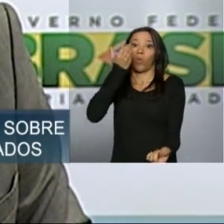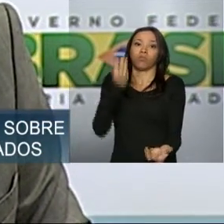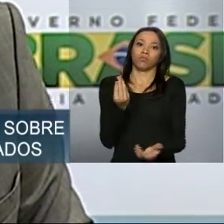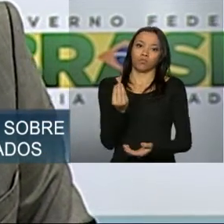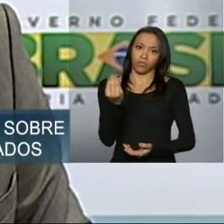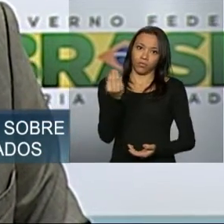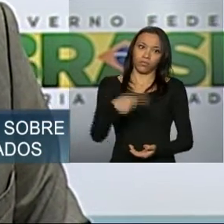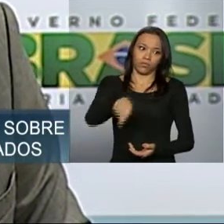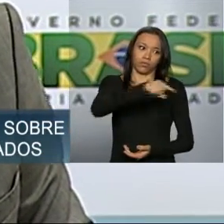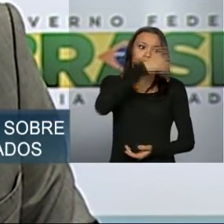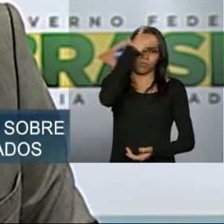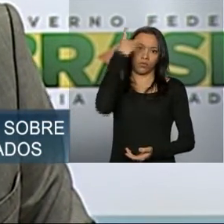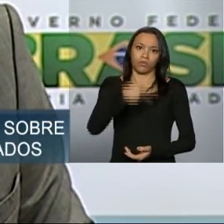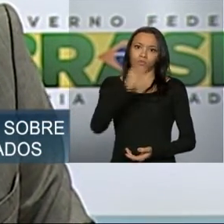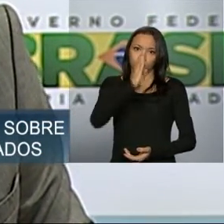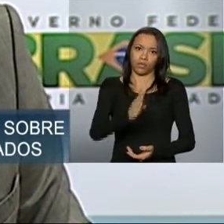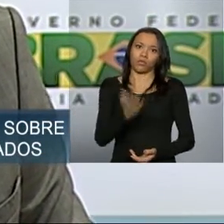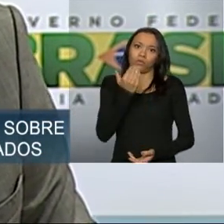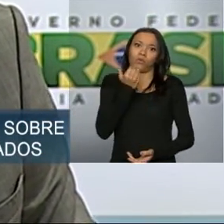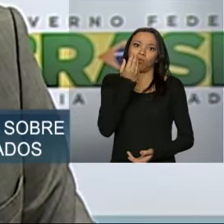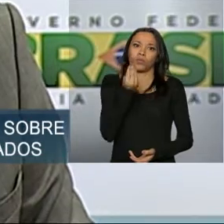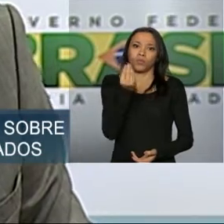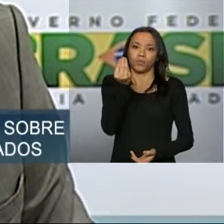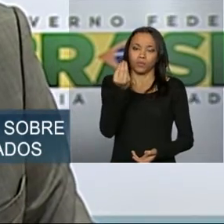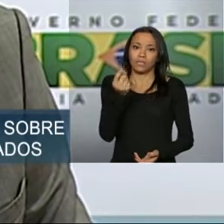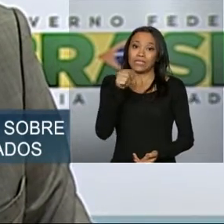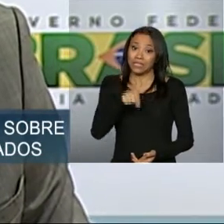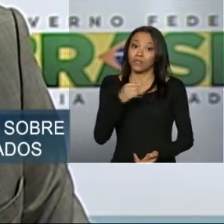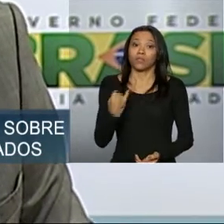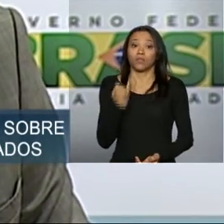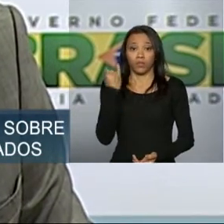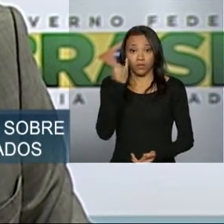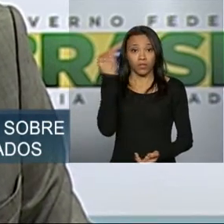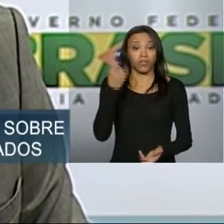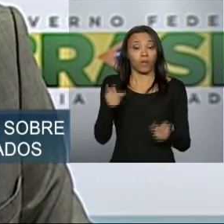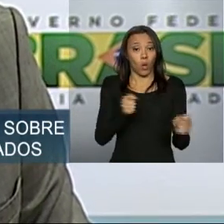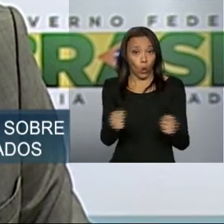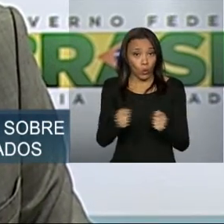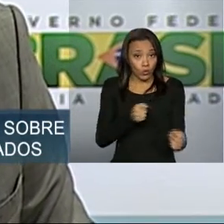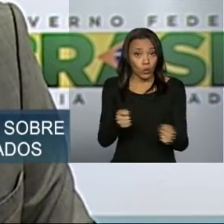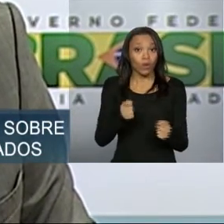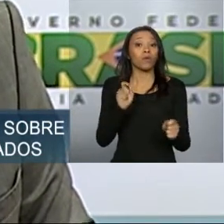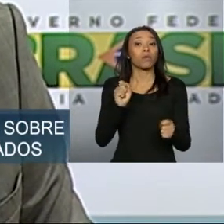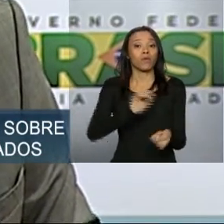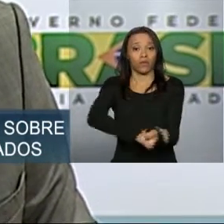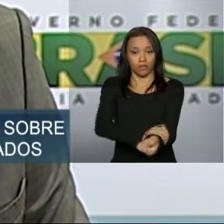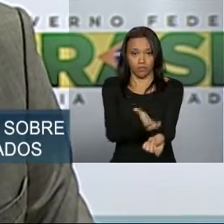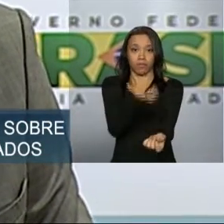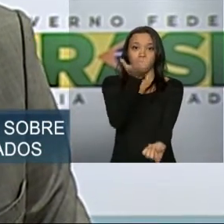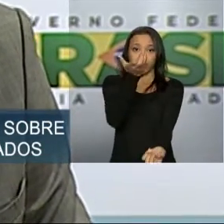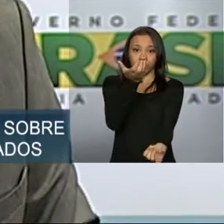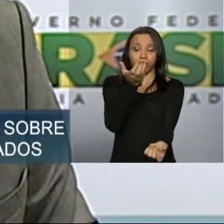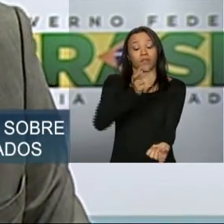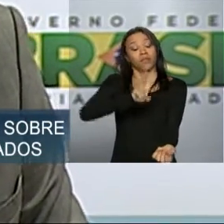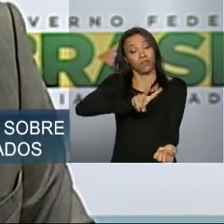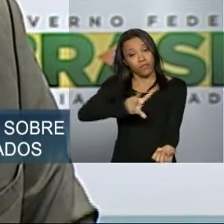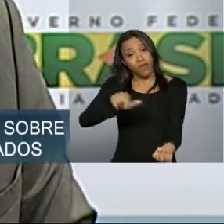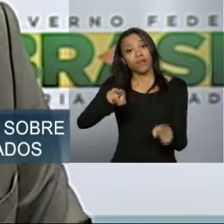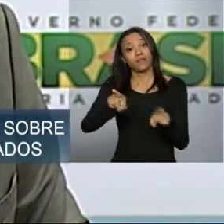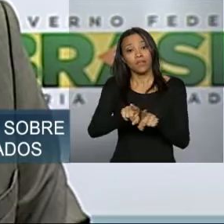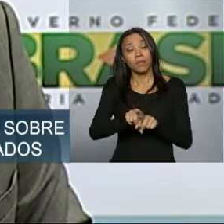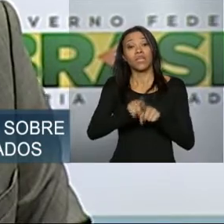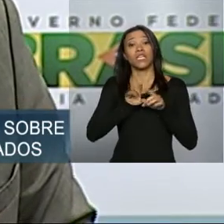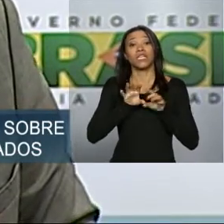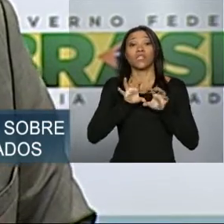consumidos pela população brasileira, é um fator muito importante para o controle da hipertensão. E vai ter impactos também